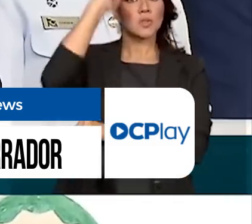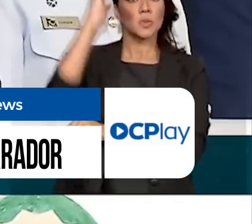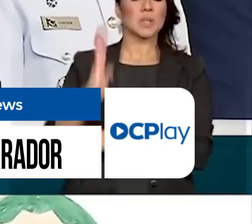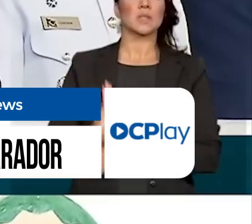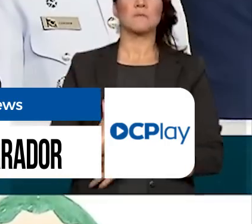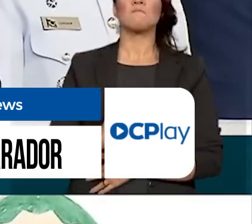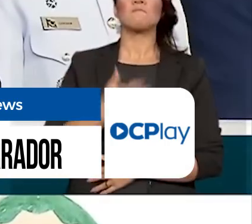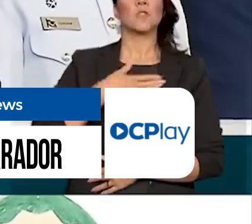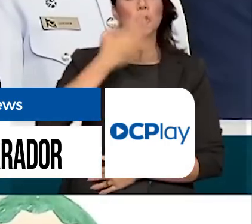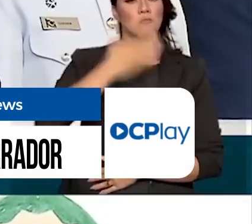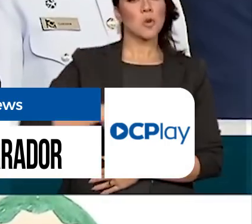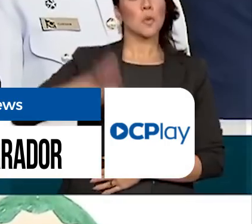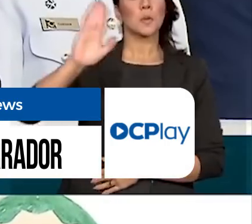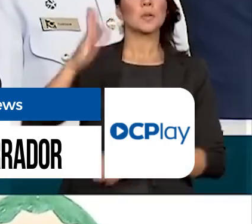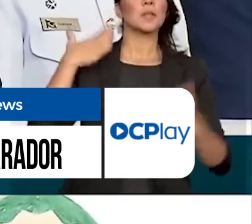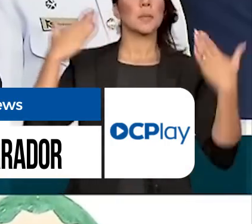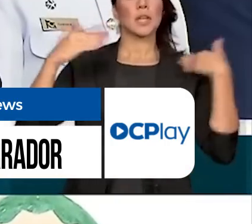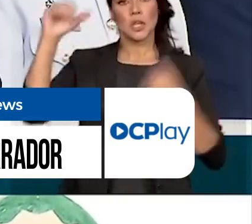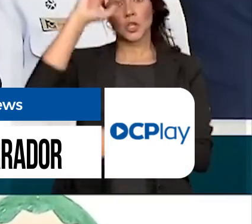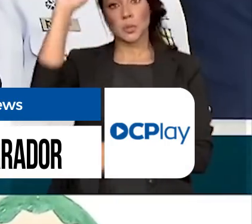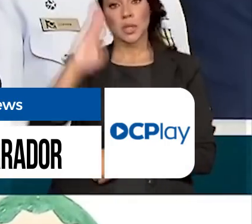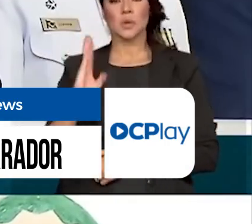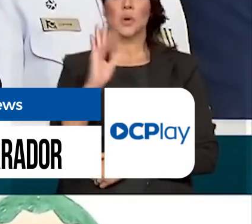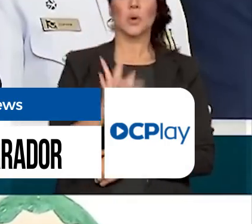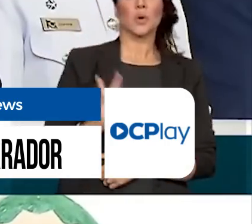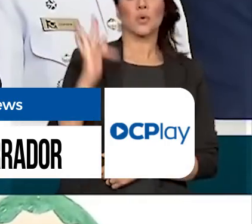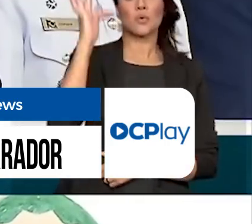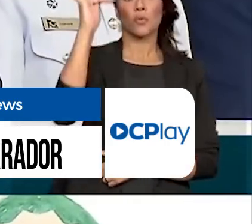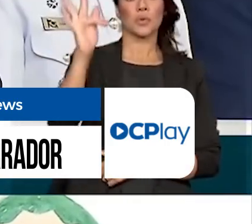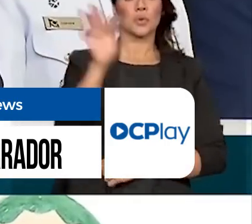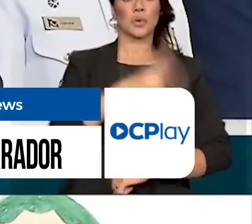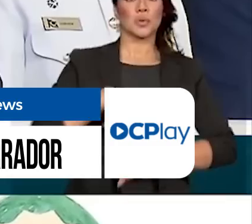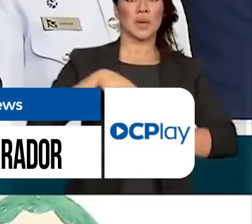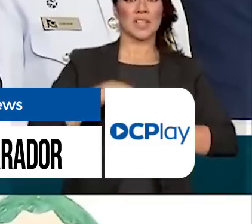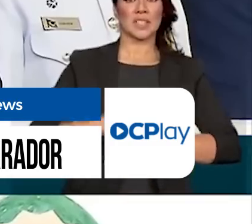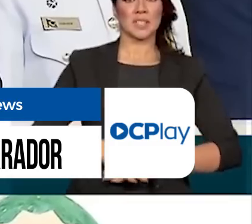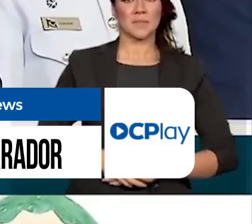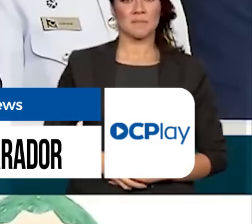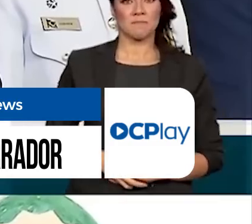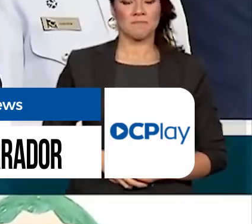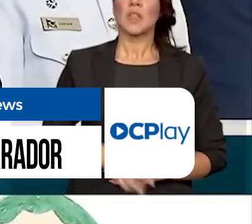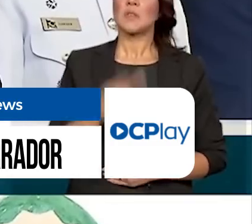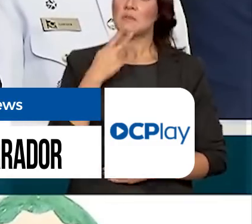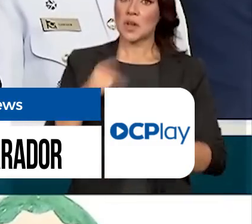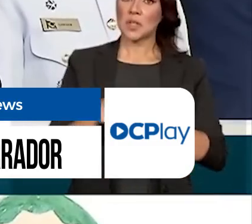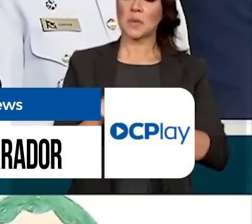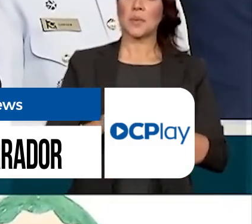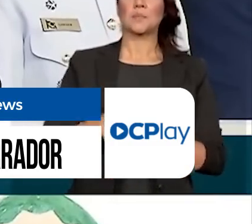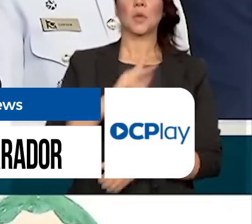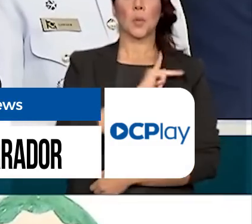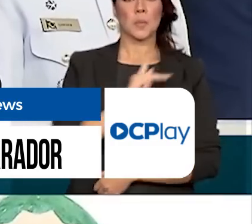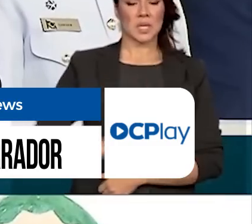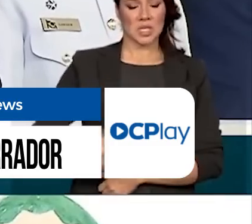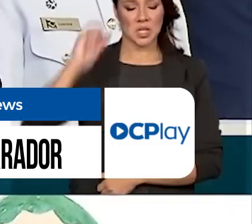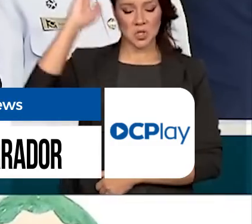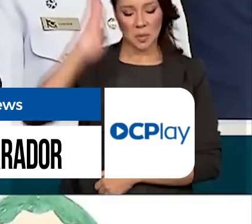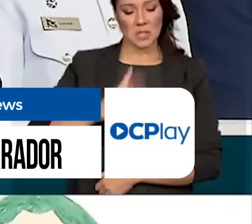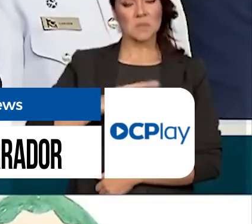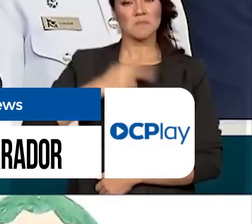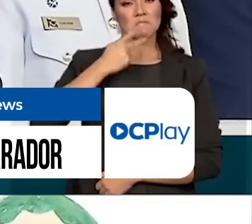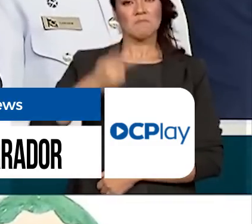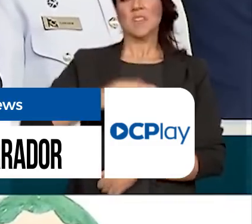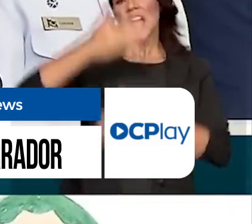o comprometimento da Marinha do Brasil com o futuro de nossa pátria. Registro, como presidente da República,